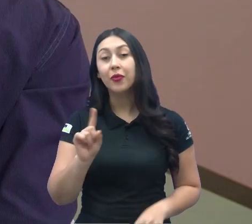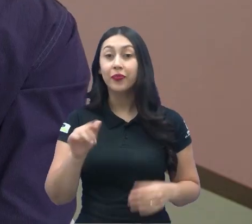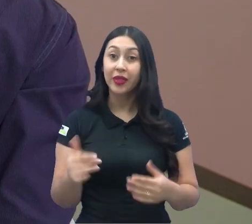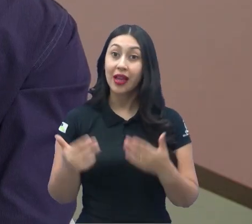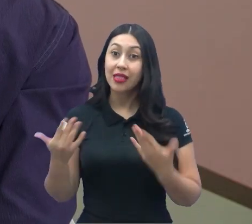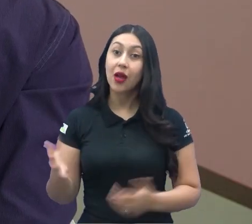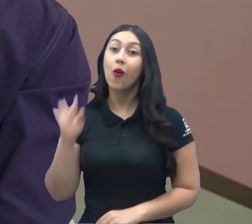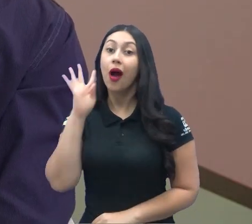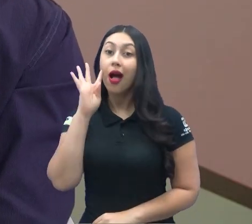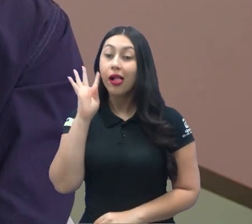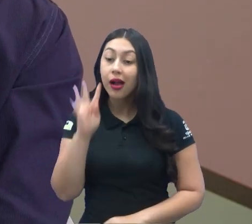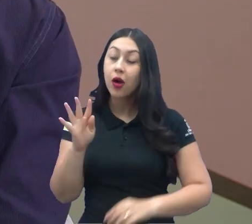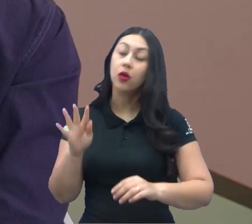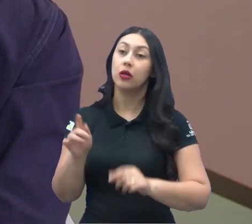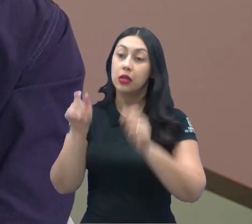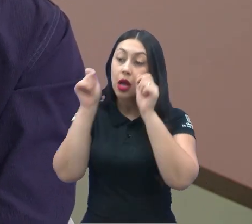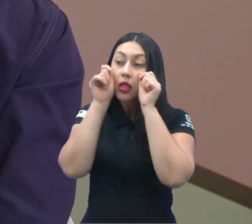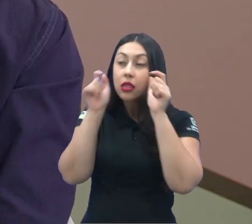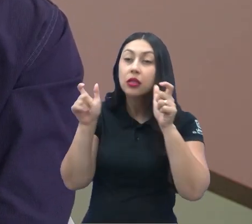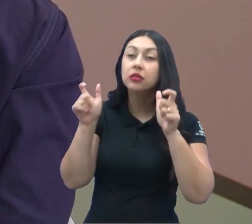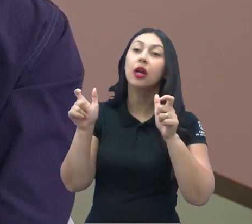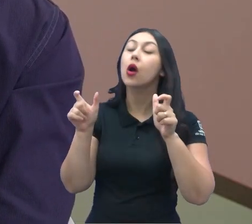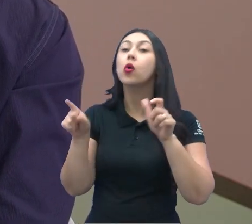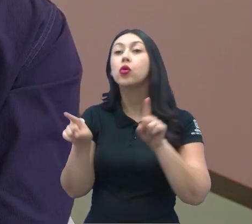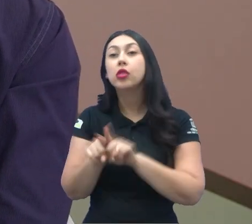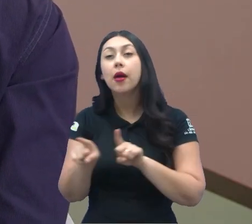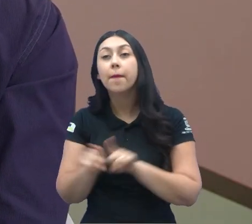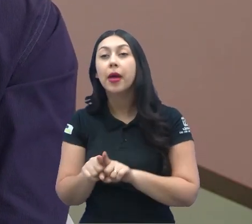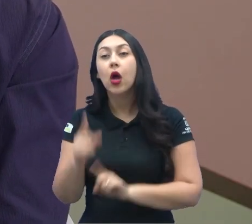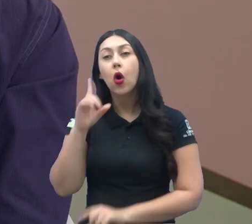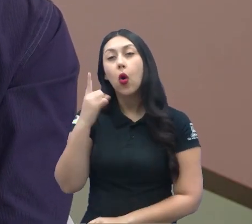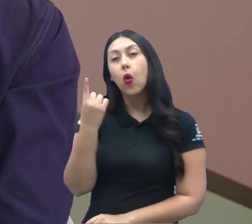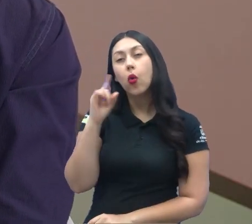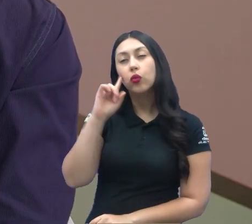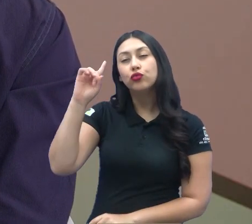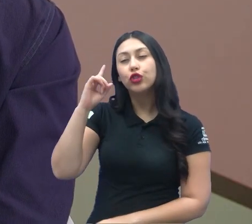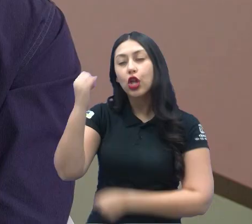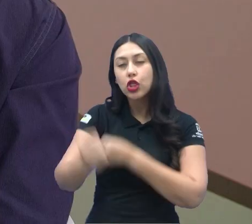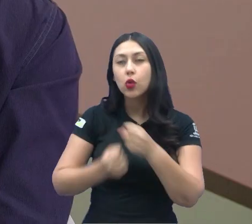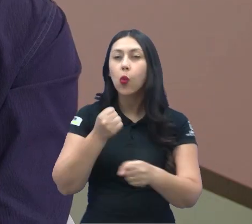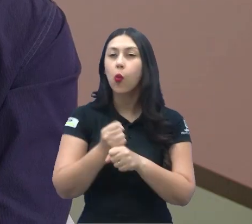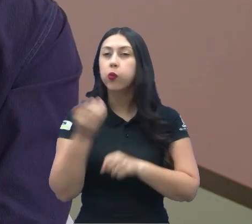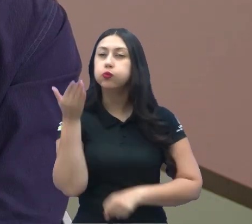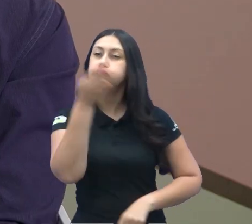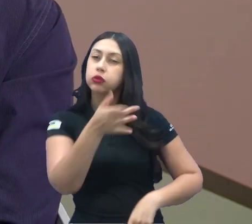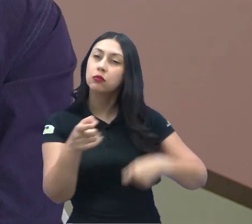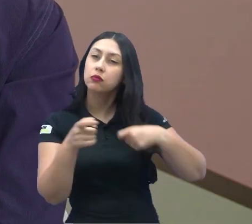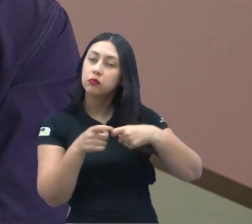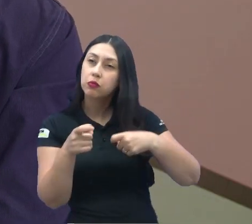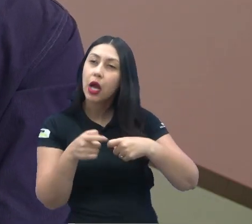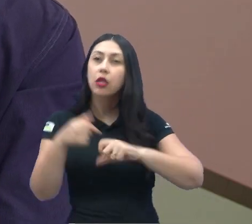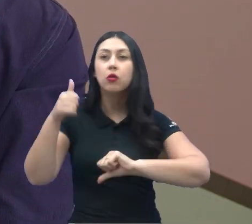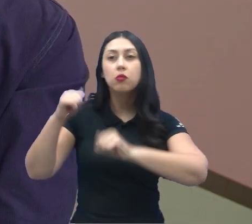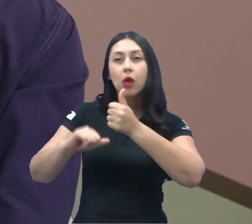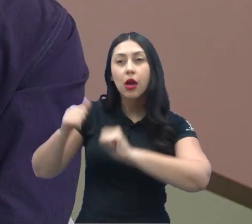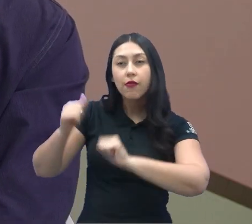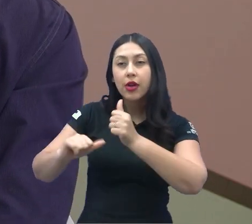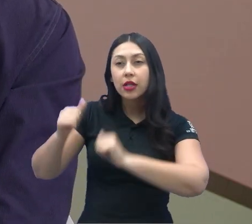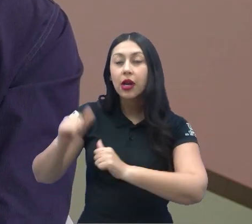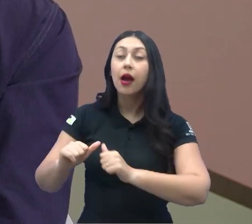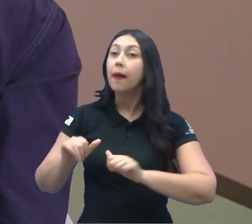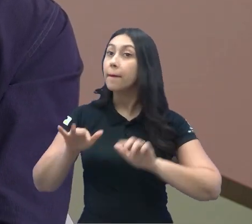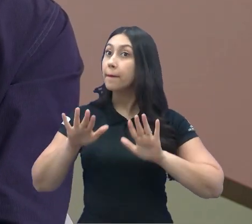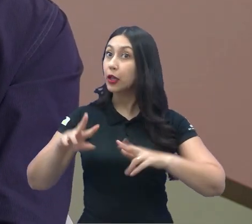de olho, passar às vezes em consulta uma vez por ano para ver se está já tendo algum avanço ali, tendo algum grau, mas ter a genética